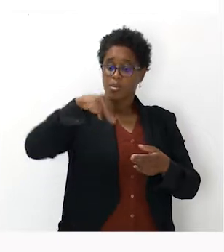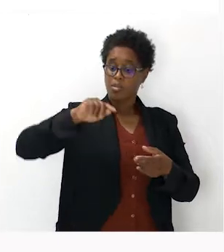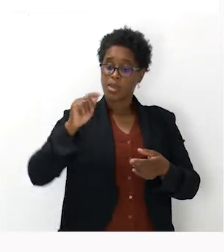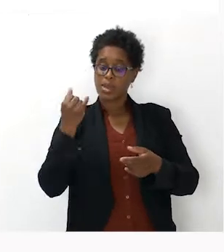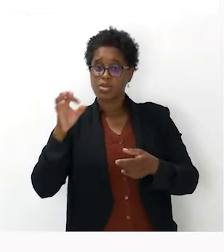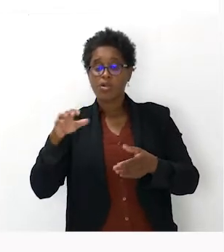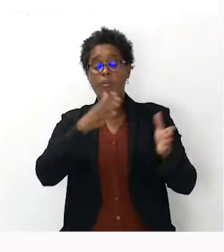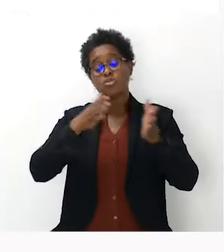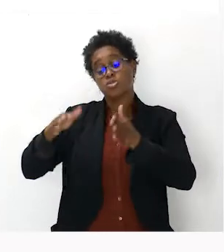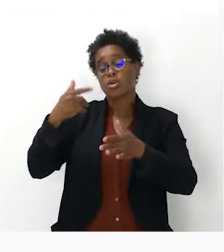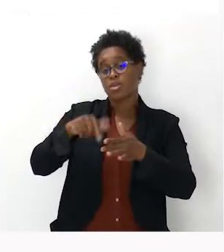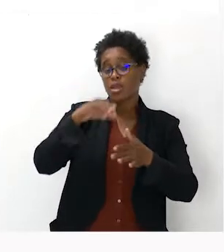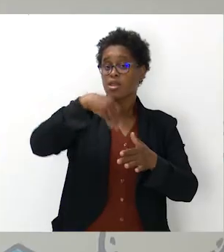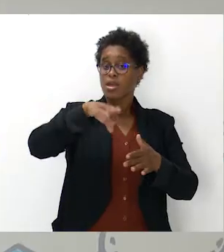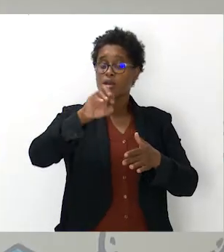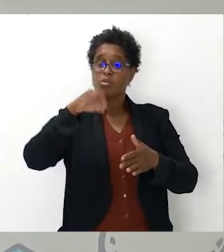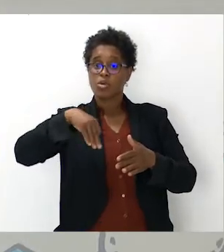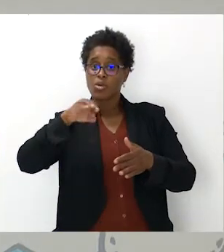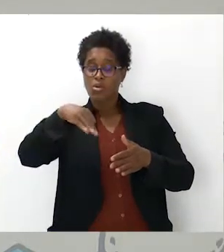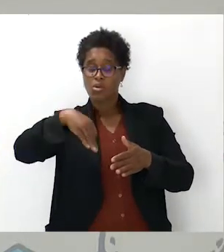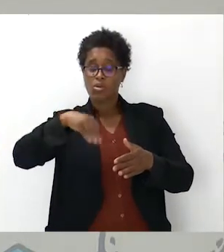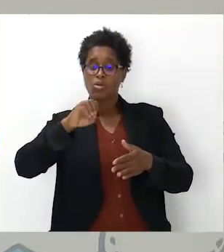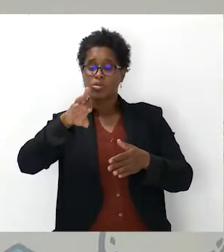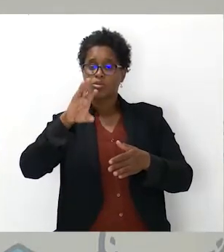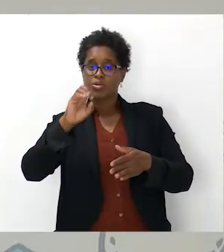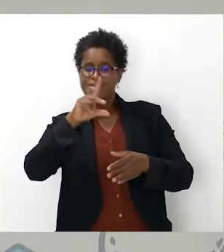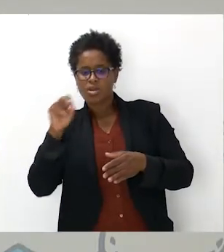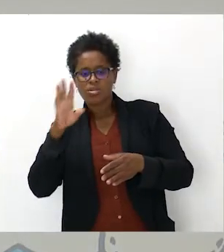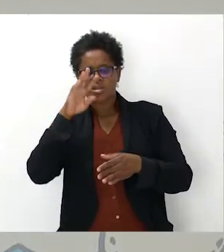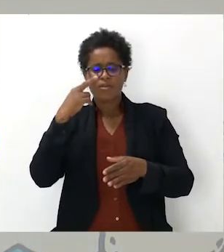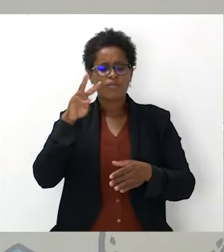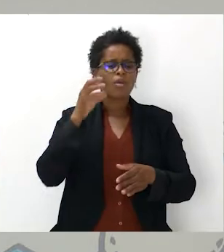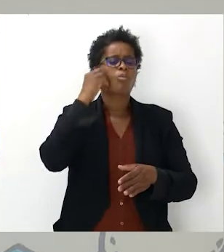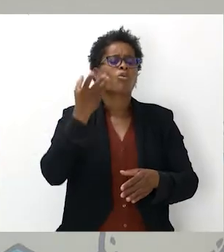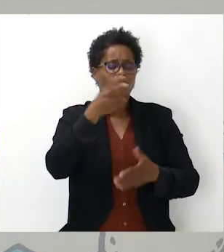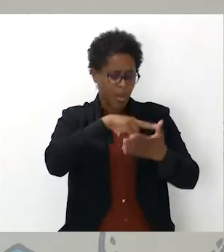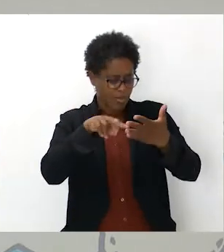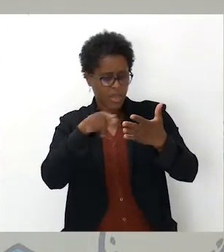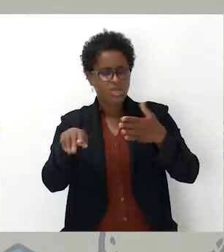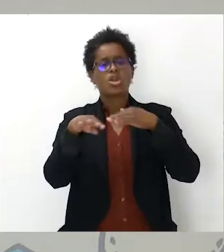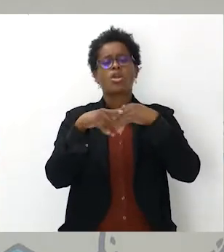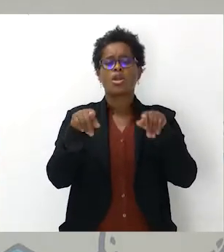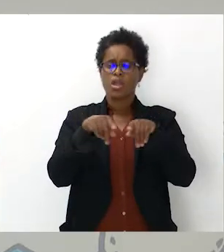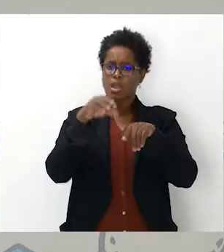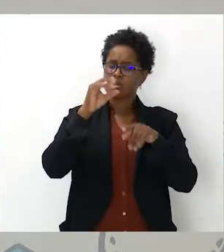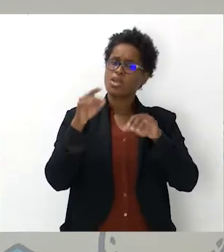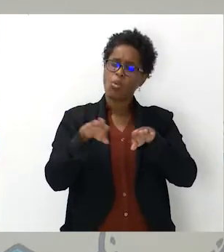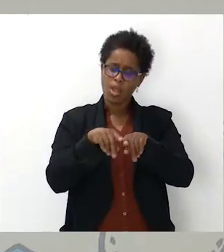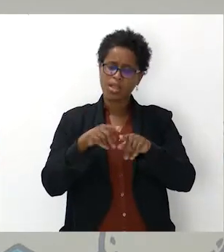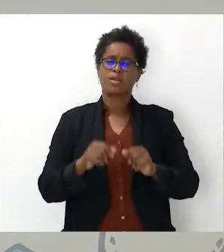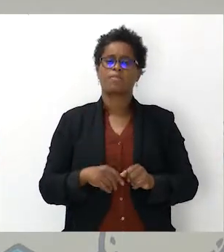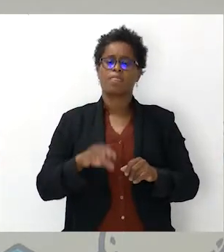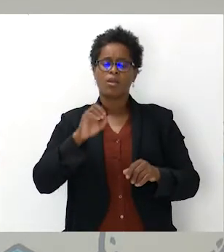que ocupam na proporção. Se repararem, como é que nós vamos ler essa igualdade ou essa proporção? Diz